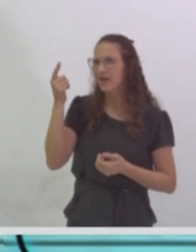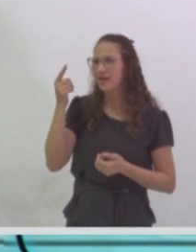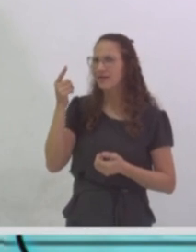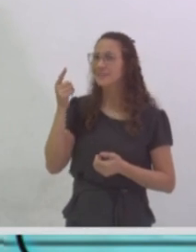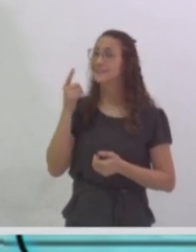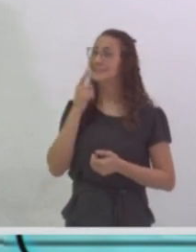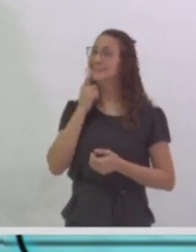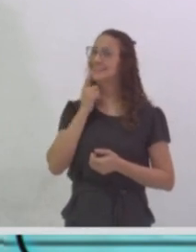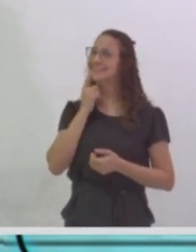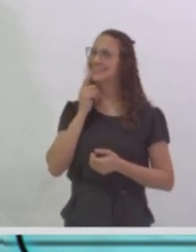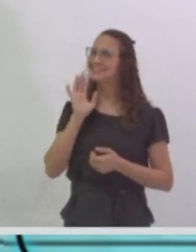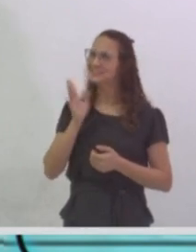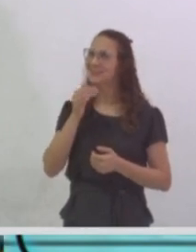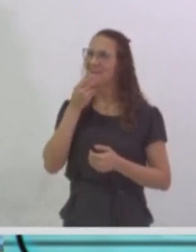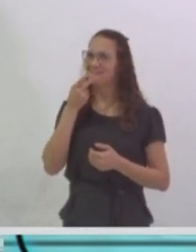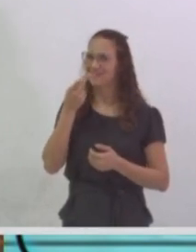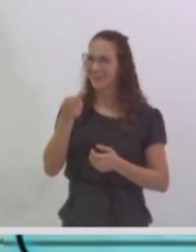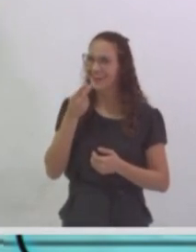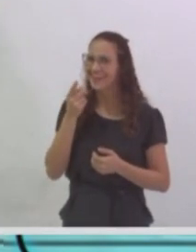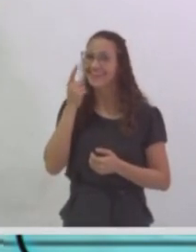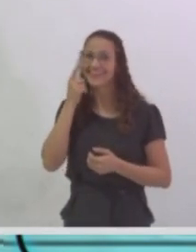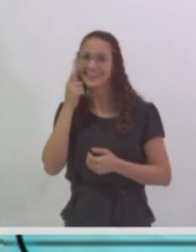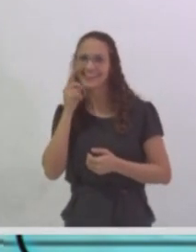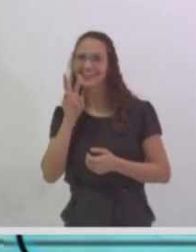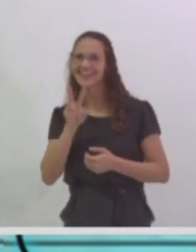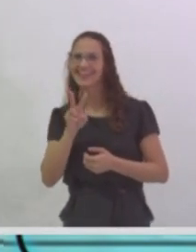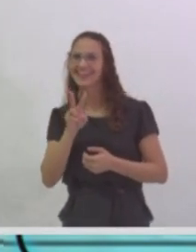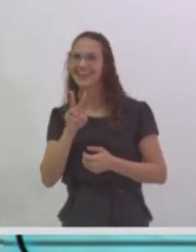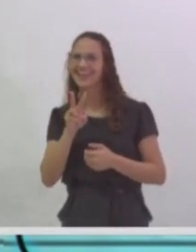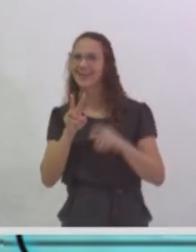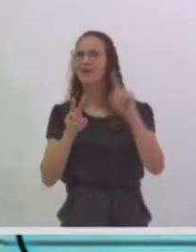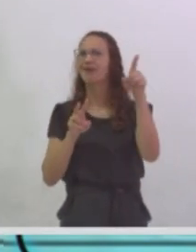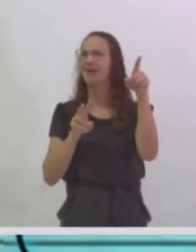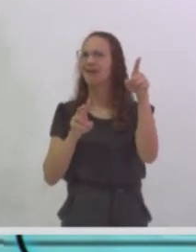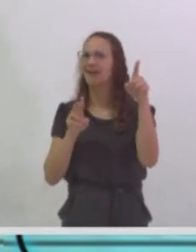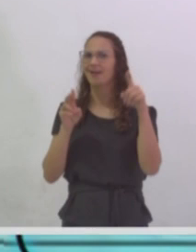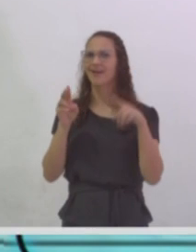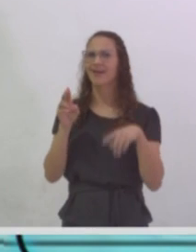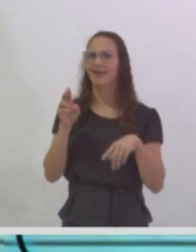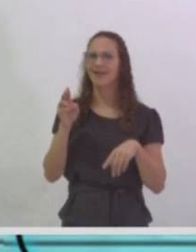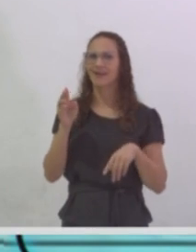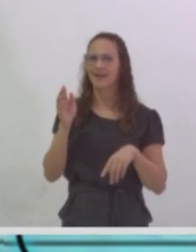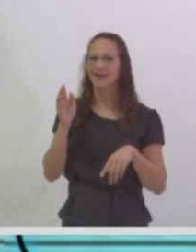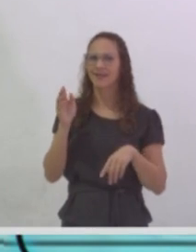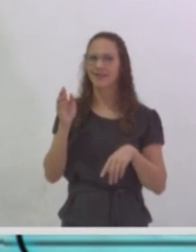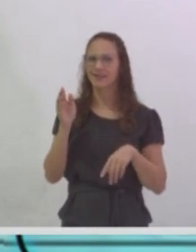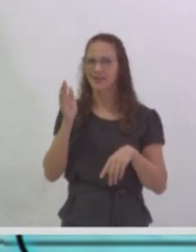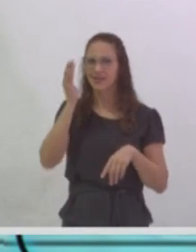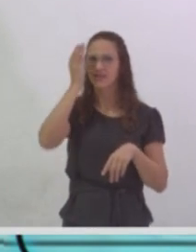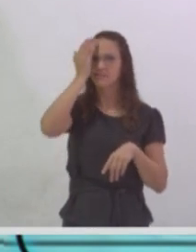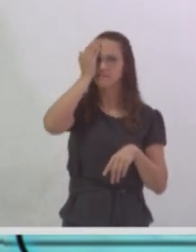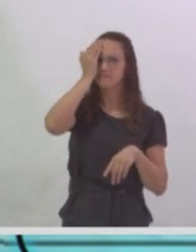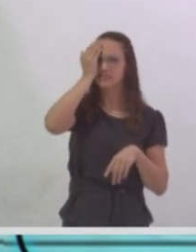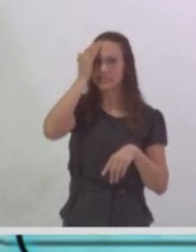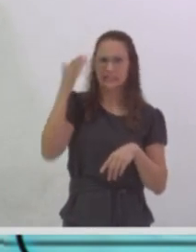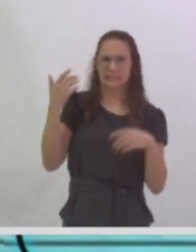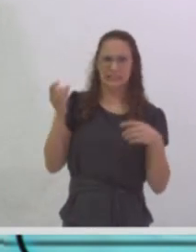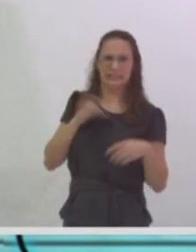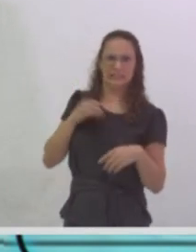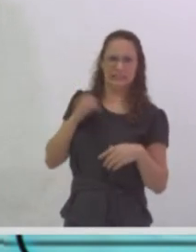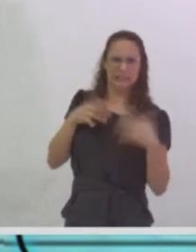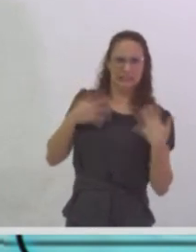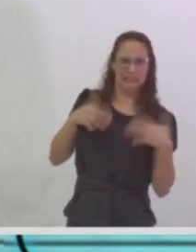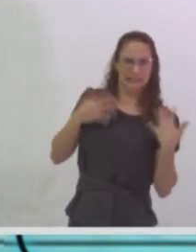uma olhadinha, dá uma lembrança, vamos ver. Ele é Pirata, o mais temido da história, Pirata